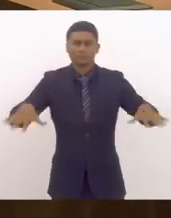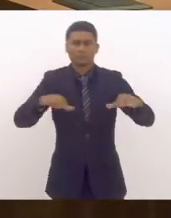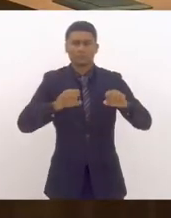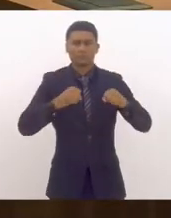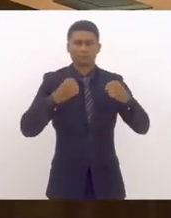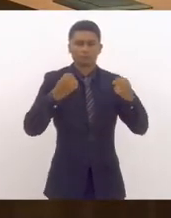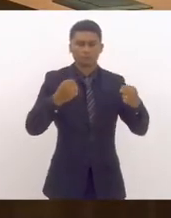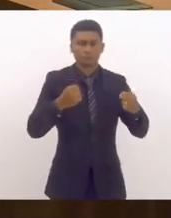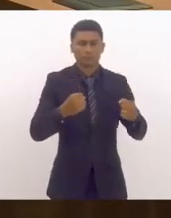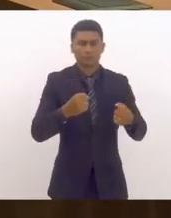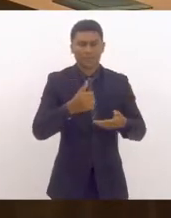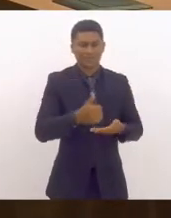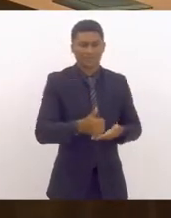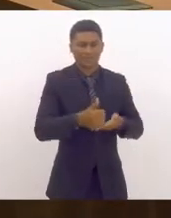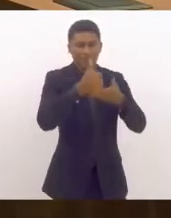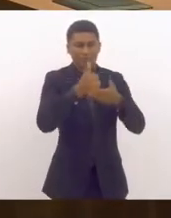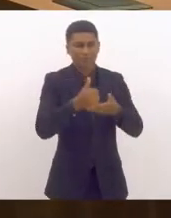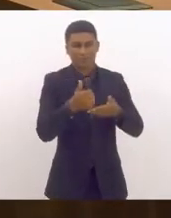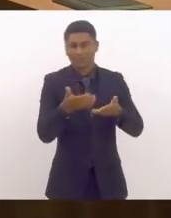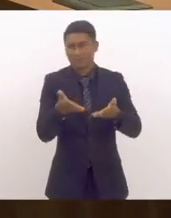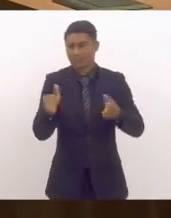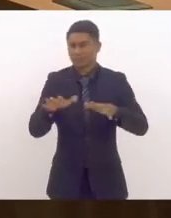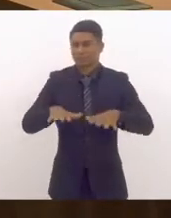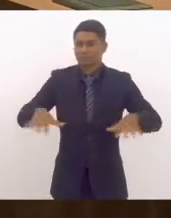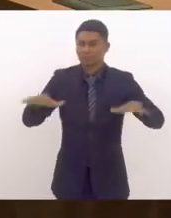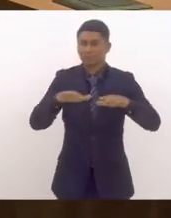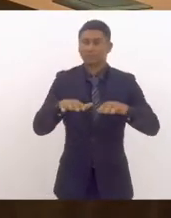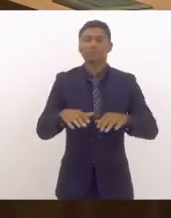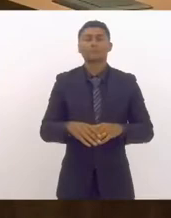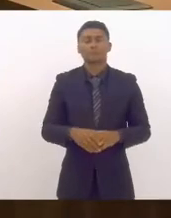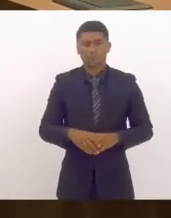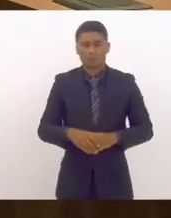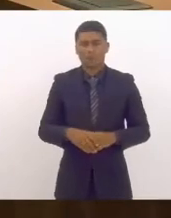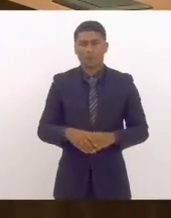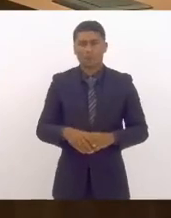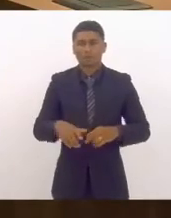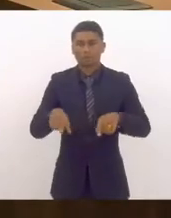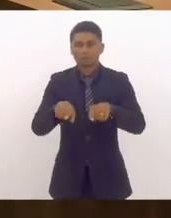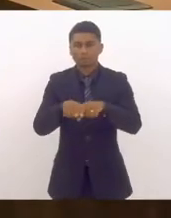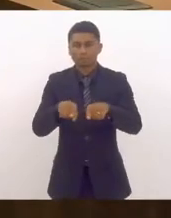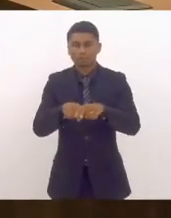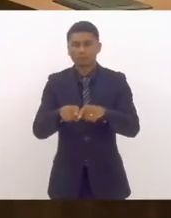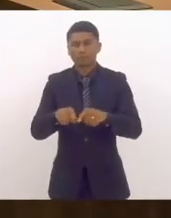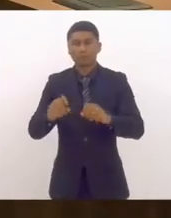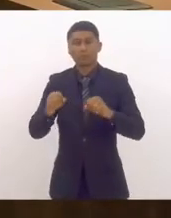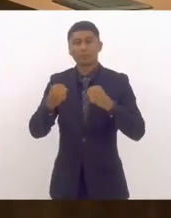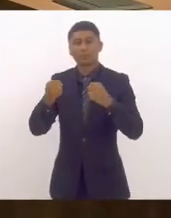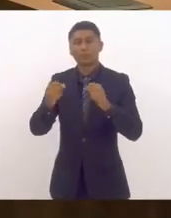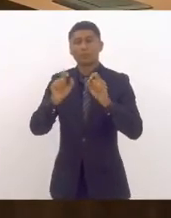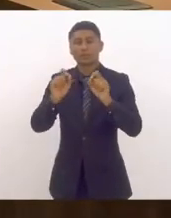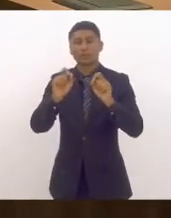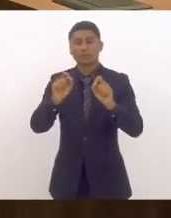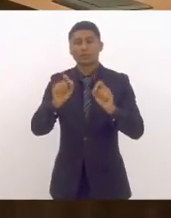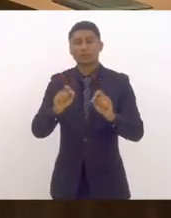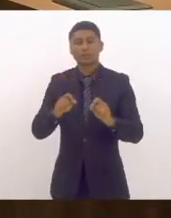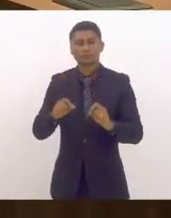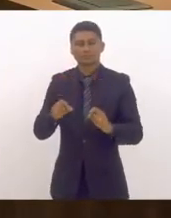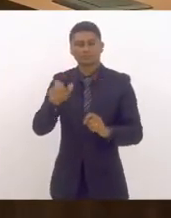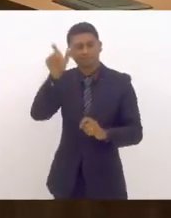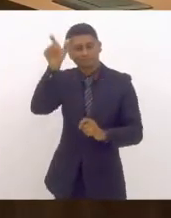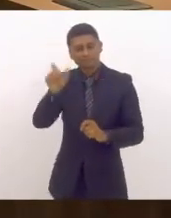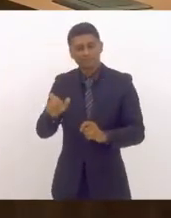assessorias, um esforço sempre com muita inteligência, perspicácia e espírito público da Milena Peixoto, assessora da